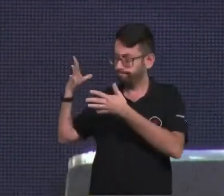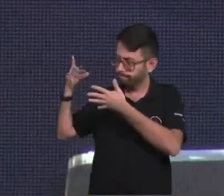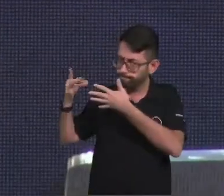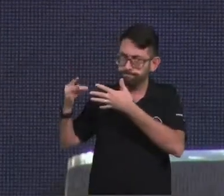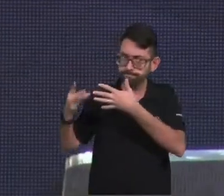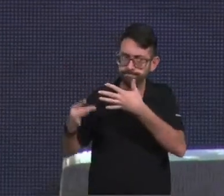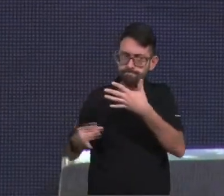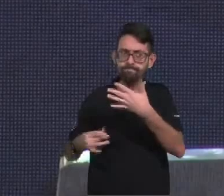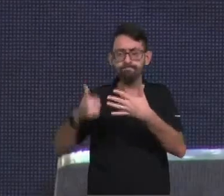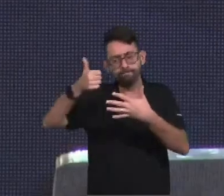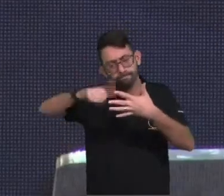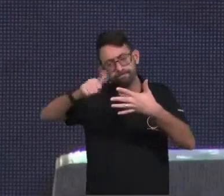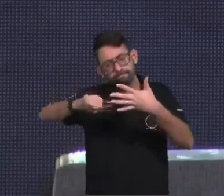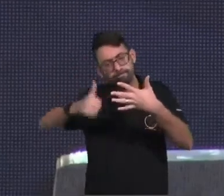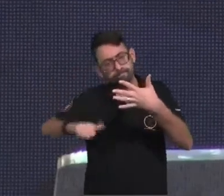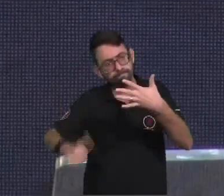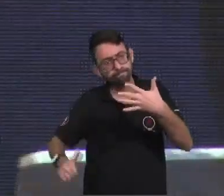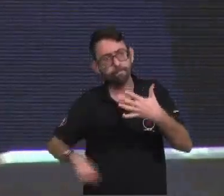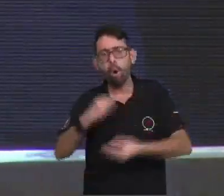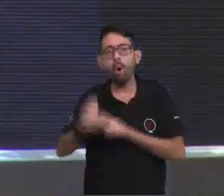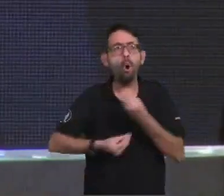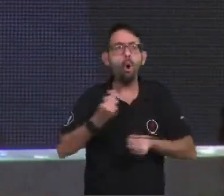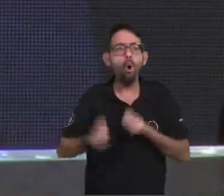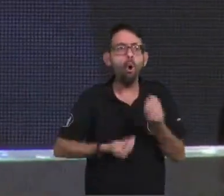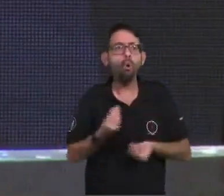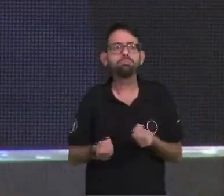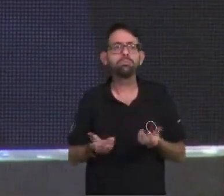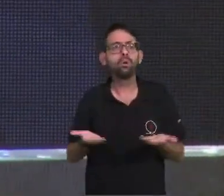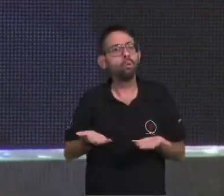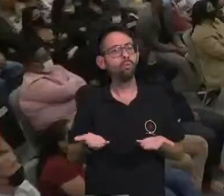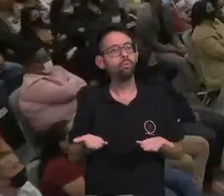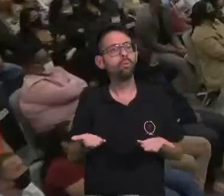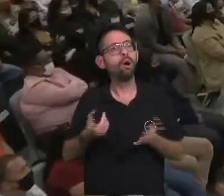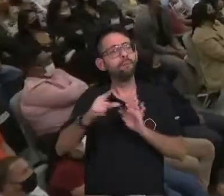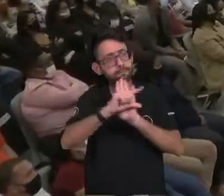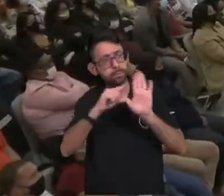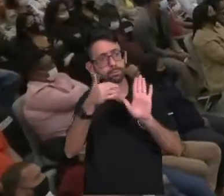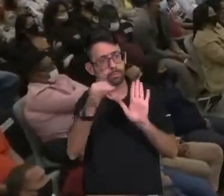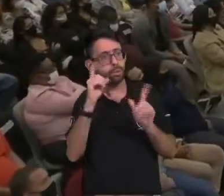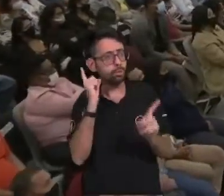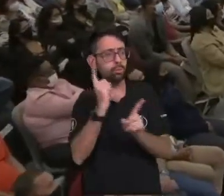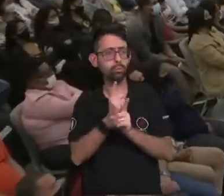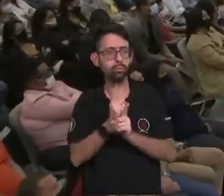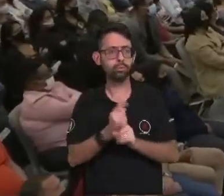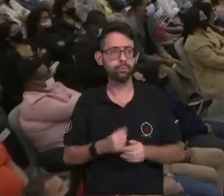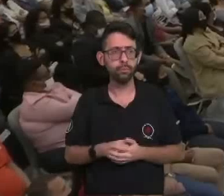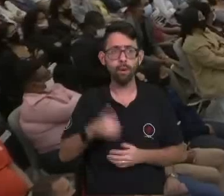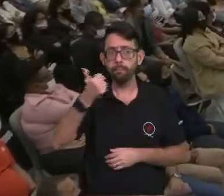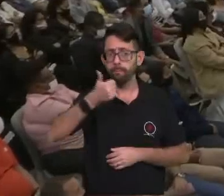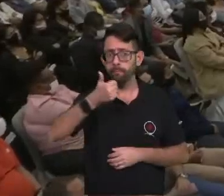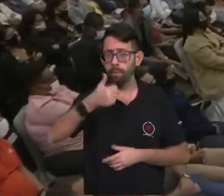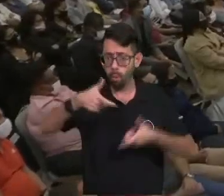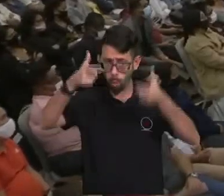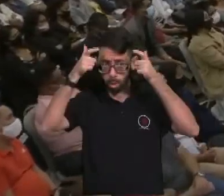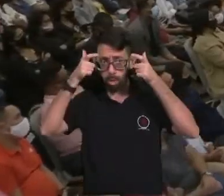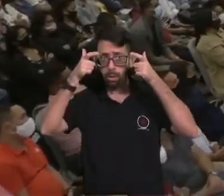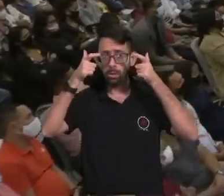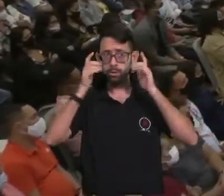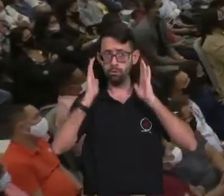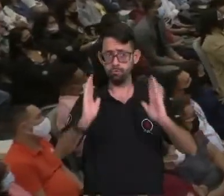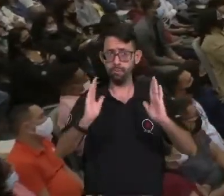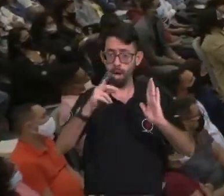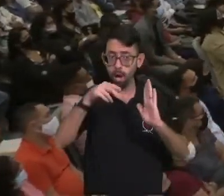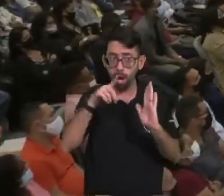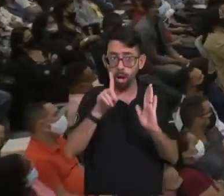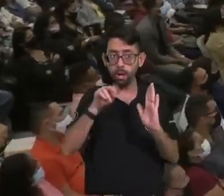10. Porque ele já faz toda uma aplicação. E quando ele aplica? No primeiro ano do seu reinado, no primeiro mês, nos primeiros